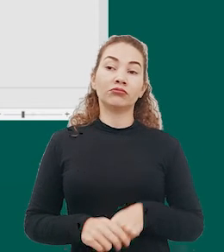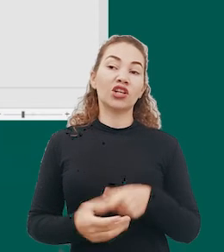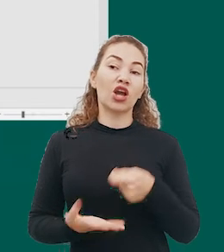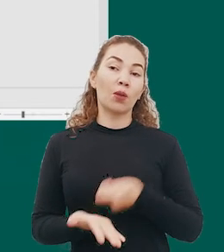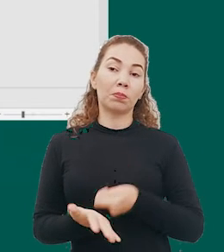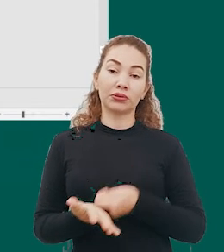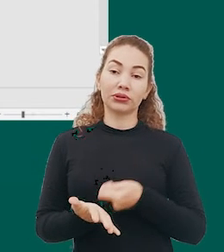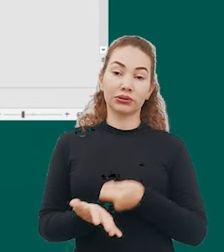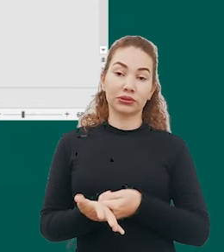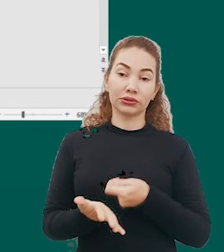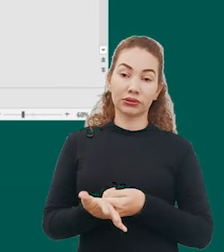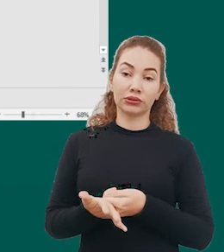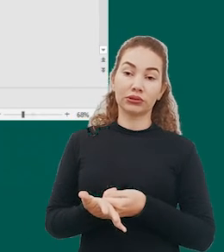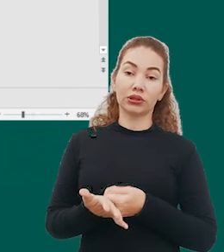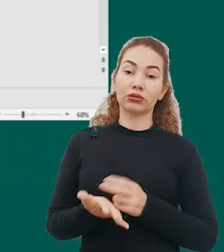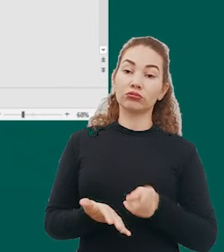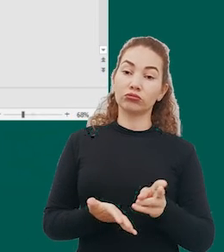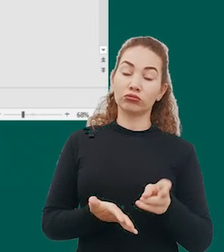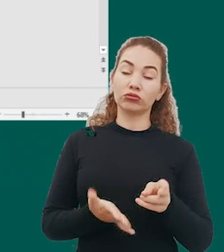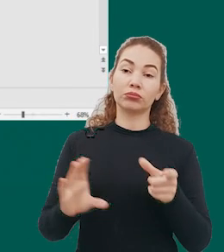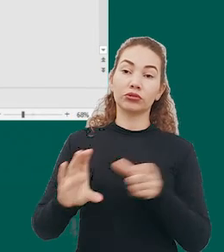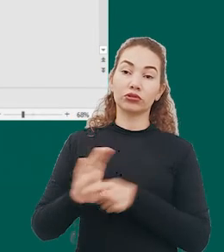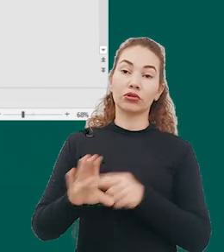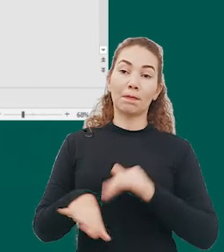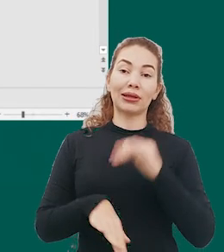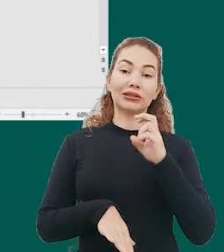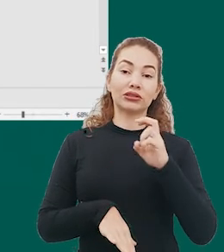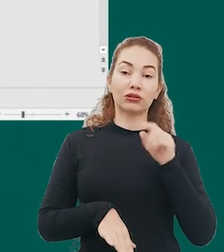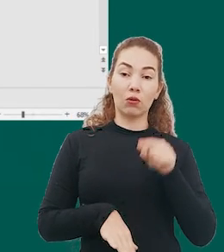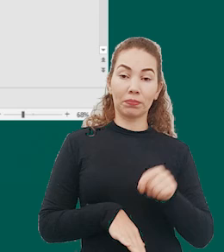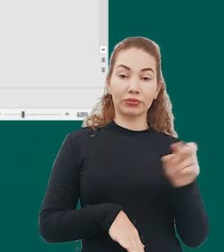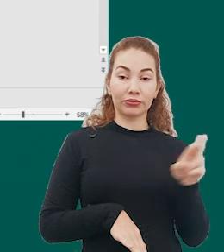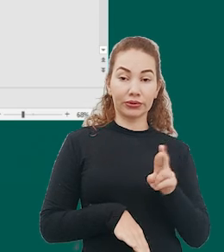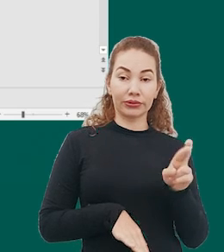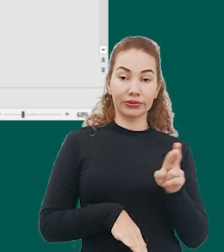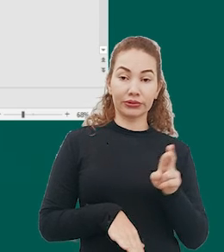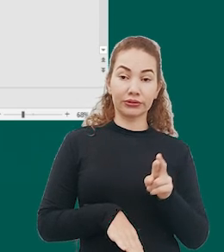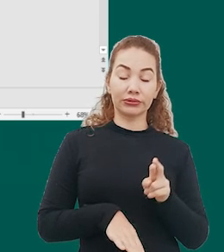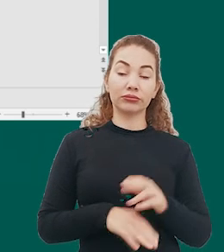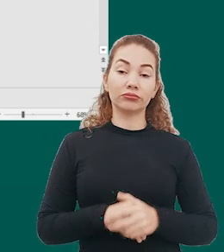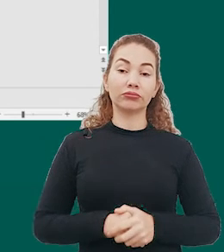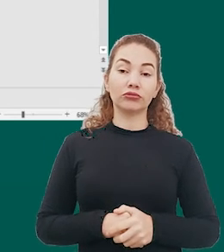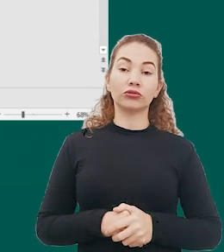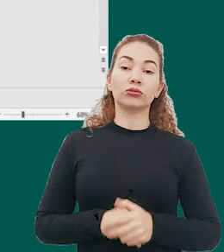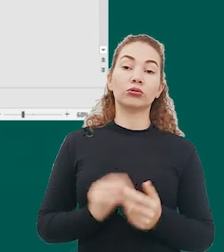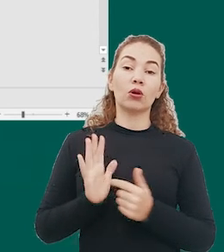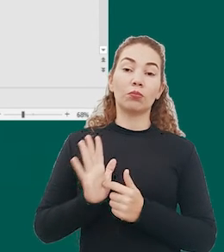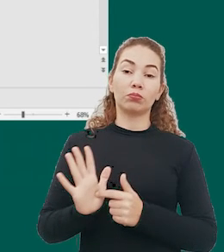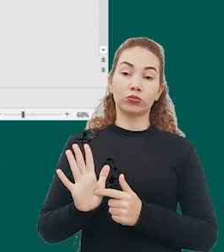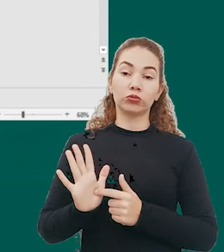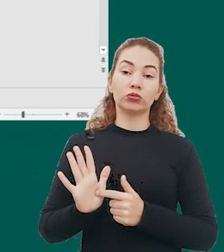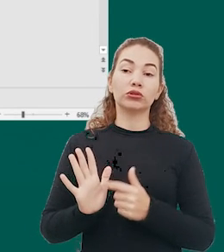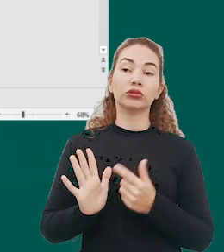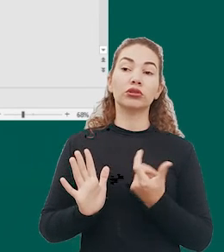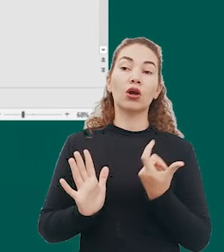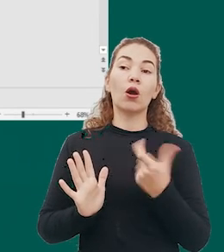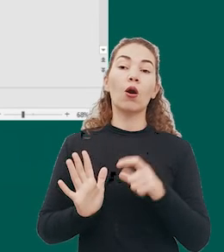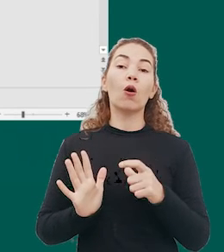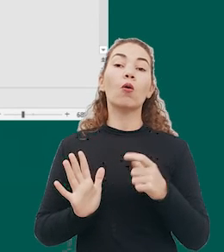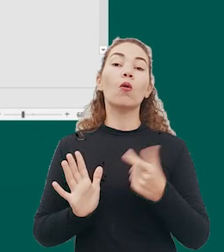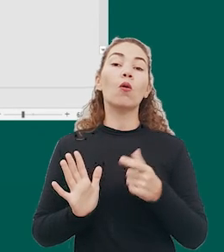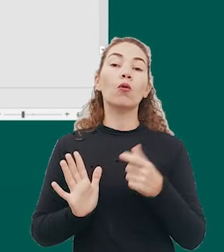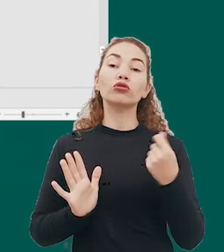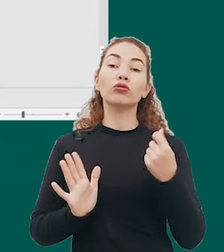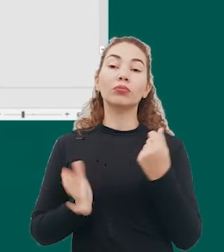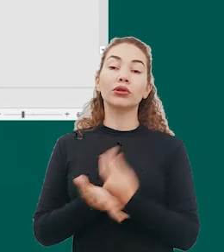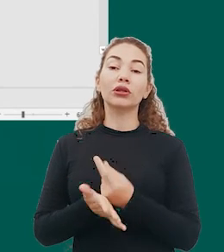obrigados a declarar toda a dívida a partir de R$ 5.000. E nós estaremos indicando, então, a fonte credora,